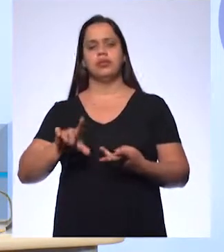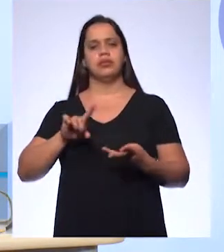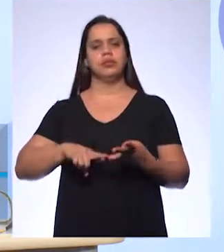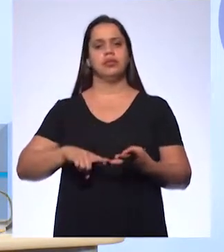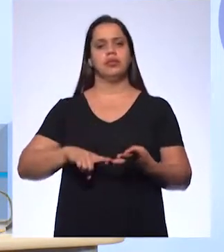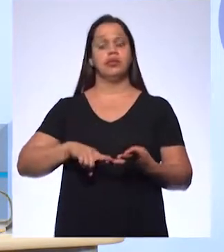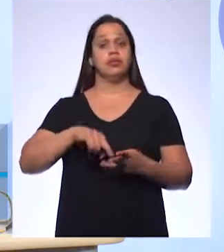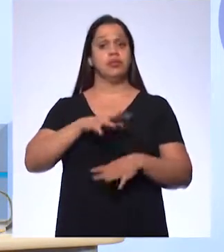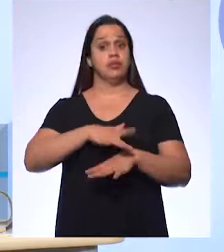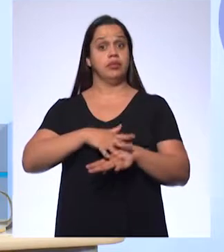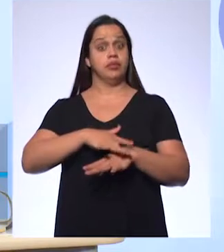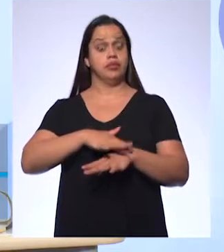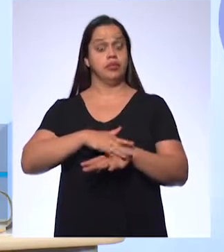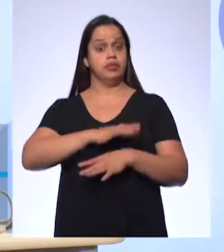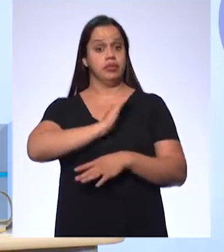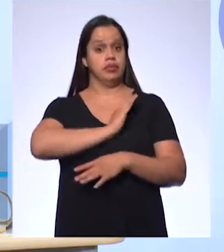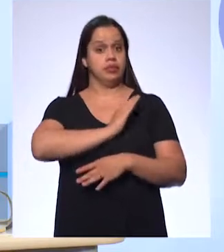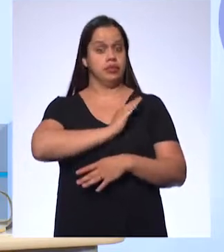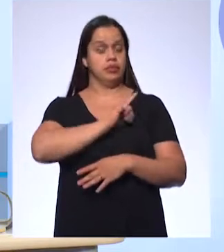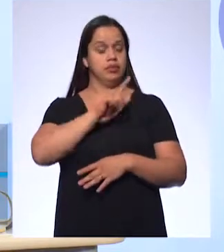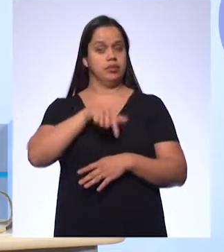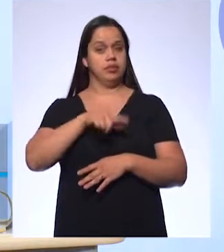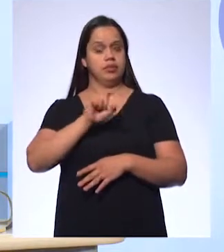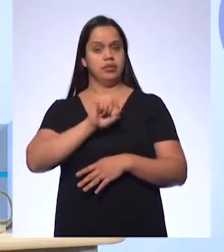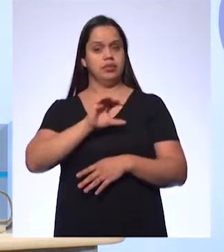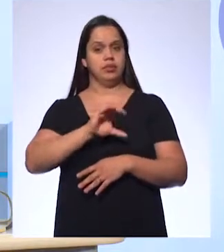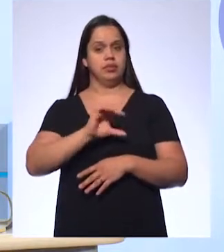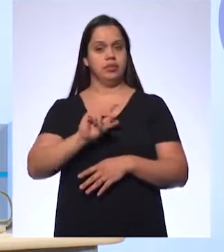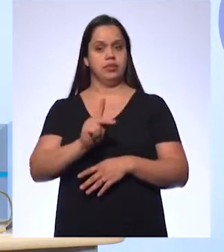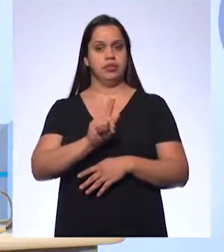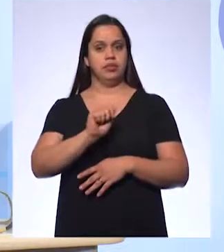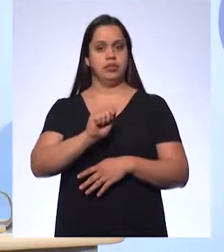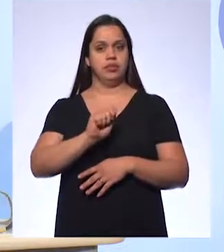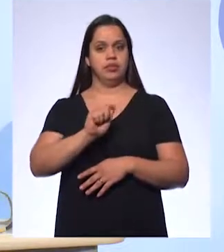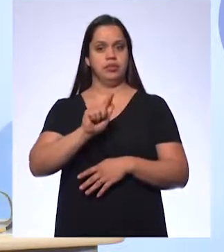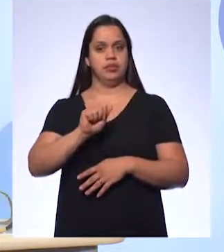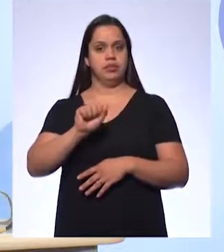Doença de Chagas, ó. Sim, A Julie. Trypanosoma cruzi.